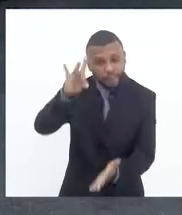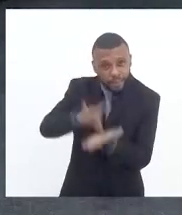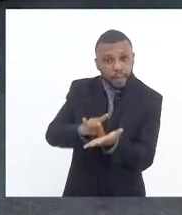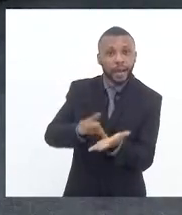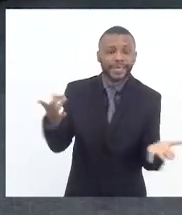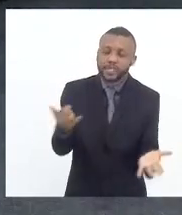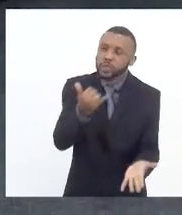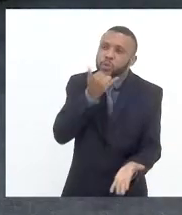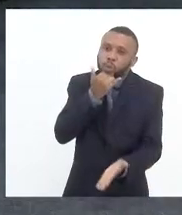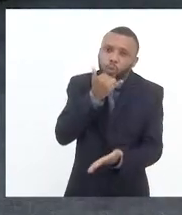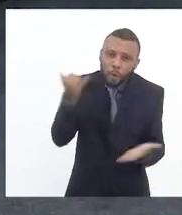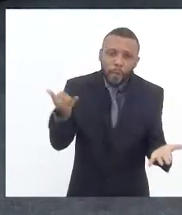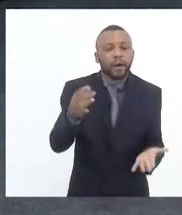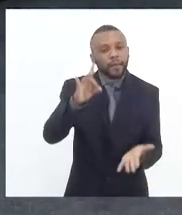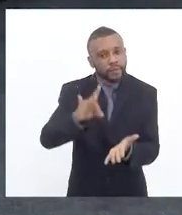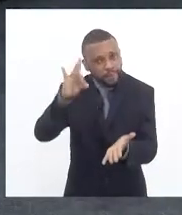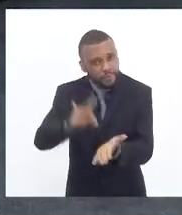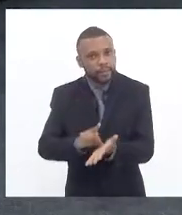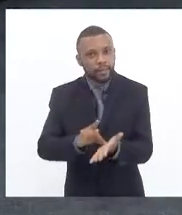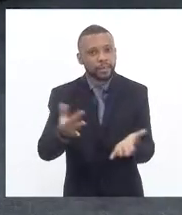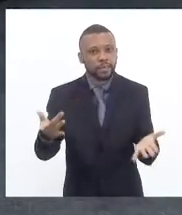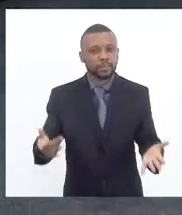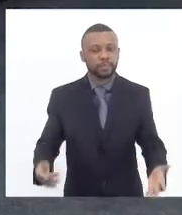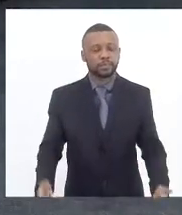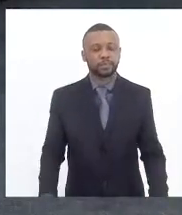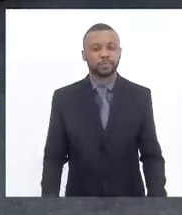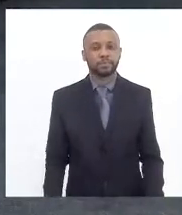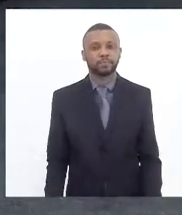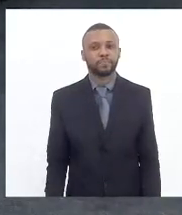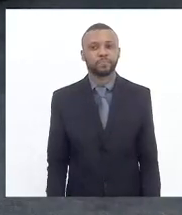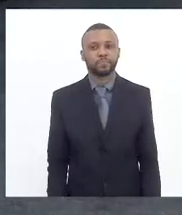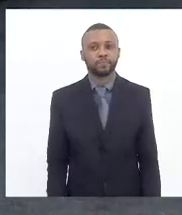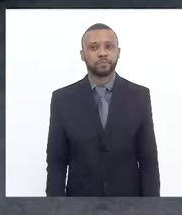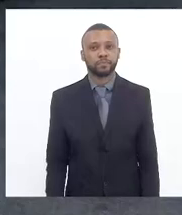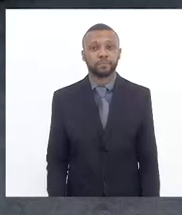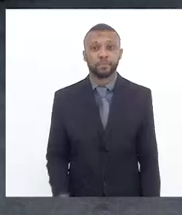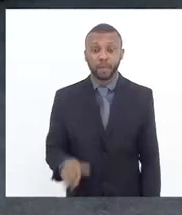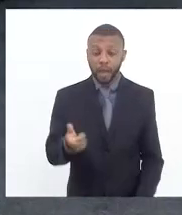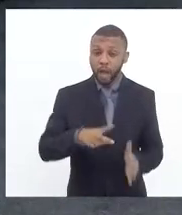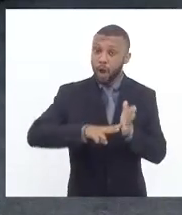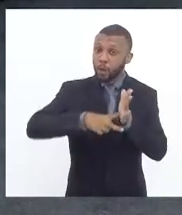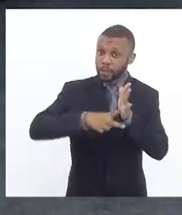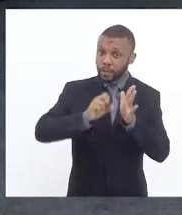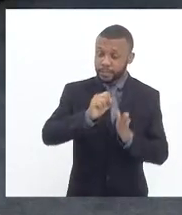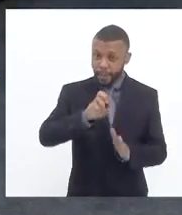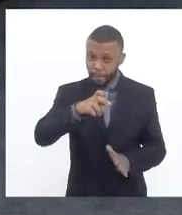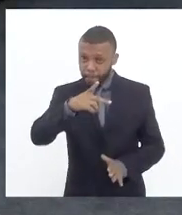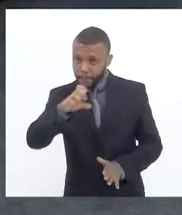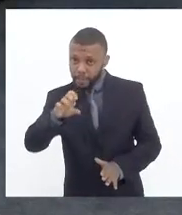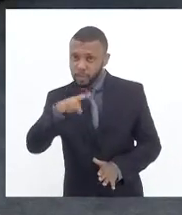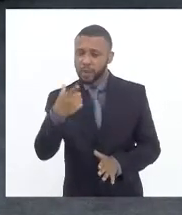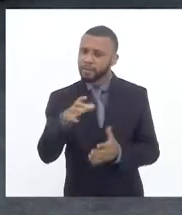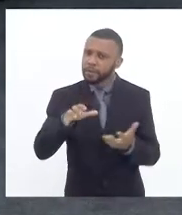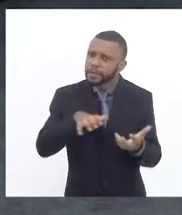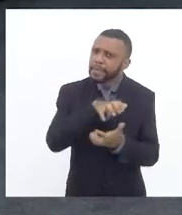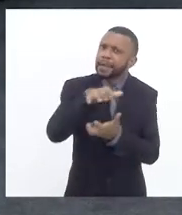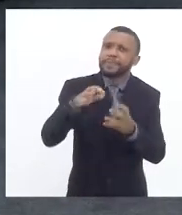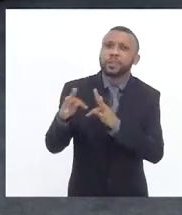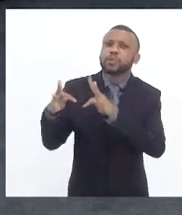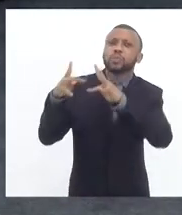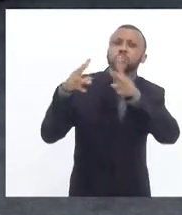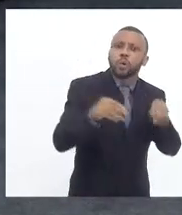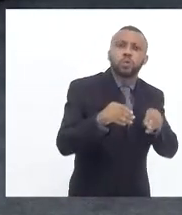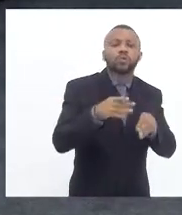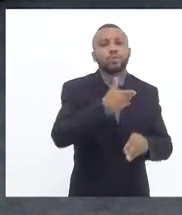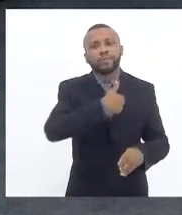verdade desculpa mas essa é verdade entendeu o Sepe a posição do Sepe nós fizemos greve contra todos